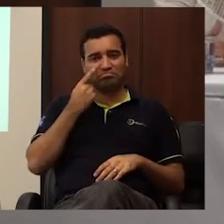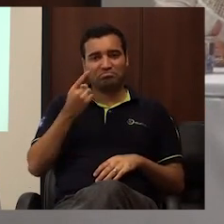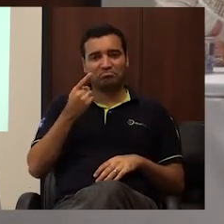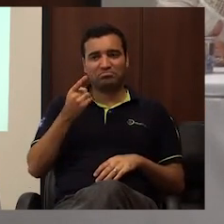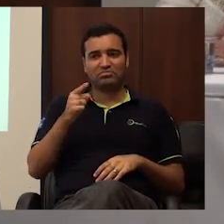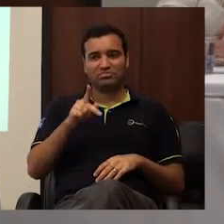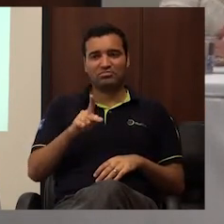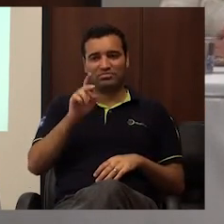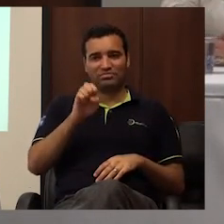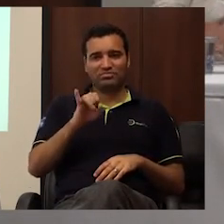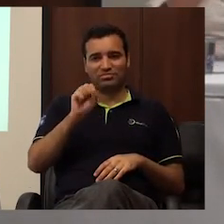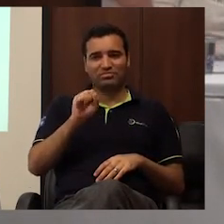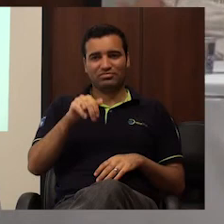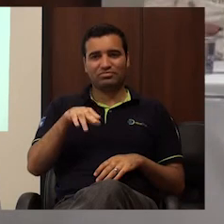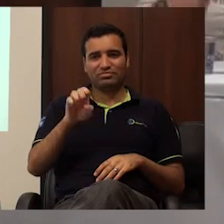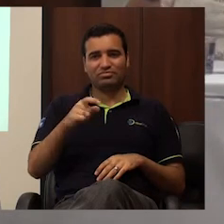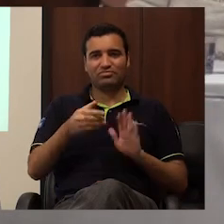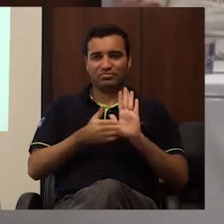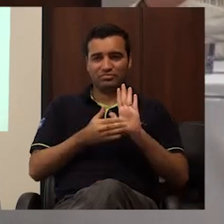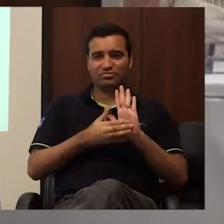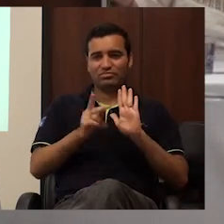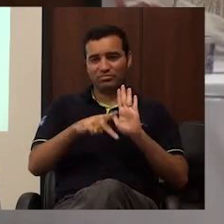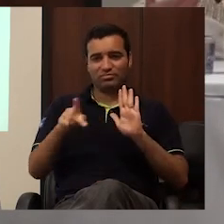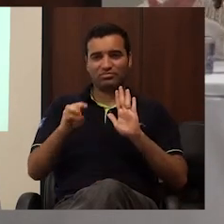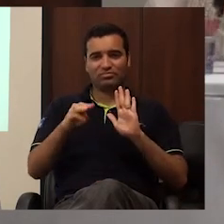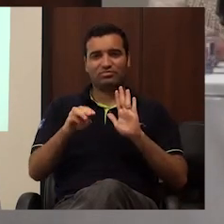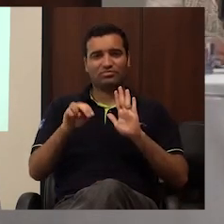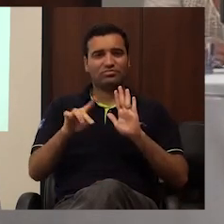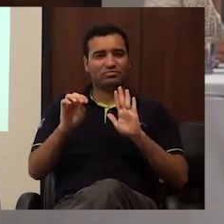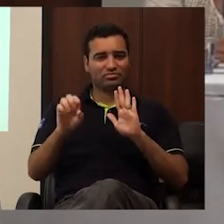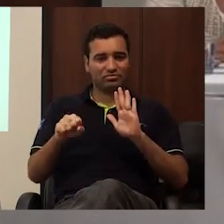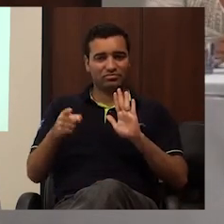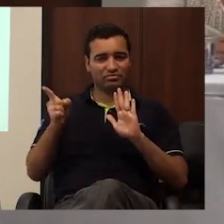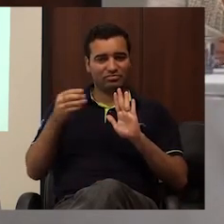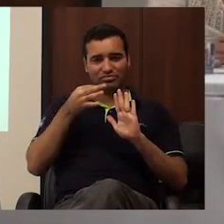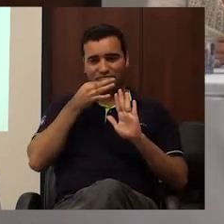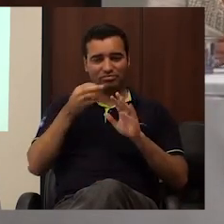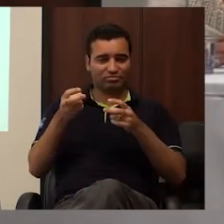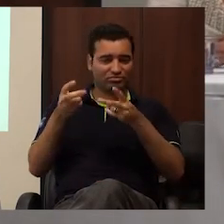a Keisiane, né, e a proposta da professora Mendes, e a partir do observatório,